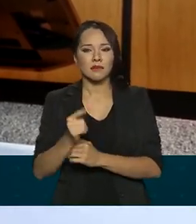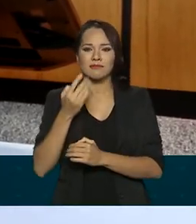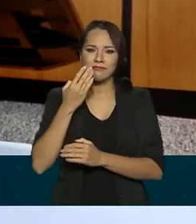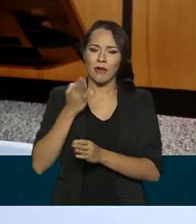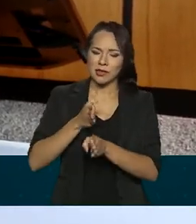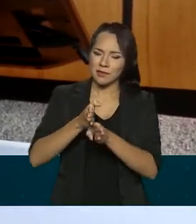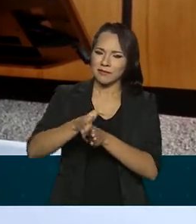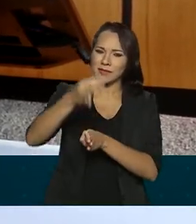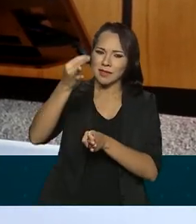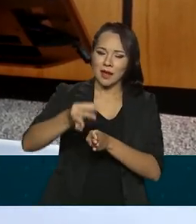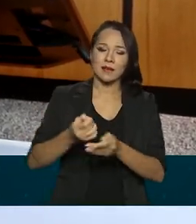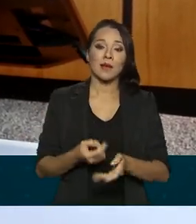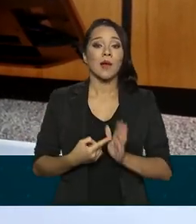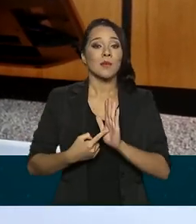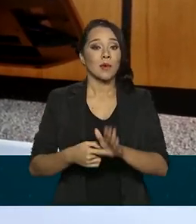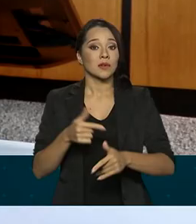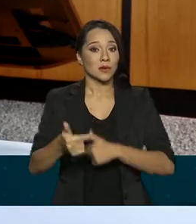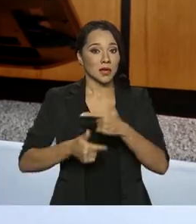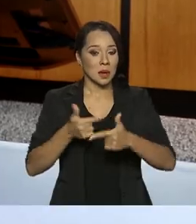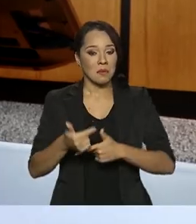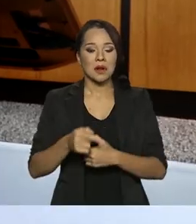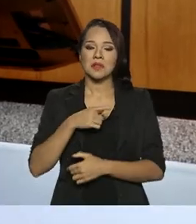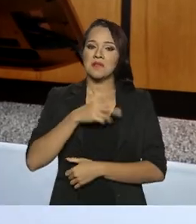no caminho certo isso mostra que o trabalho deu o resultado